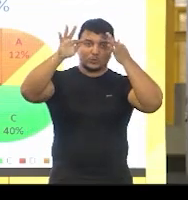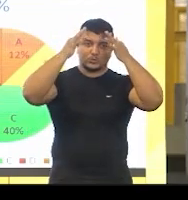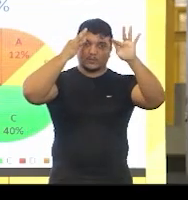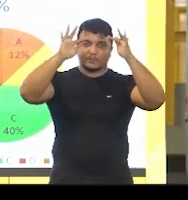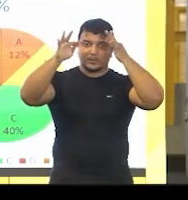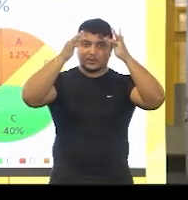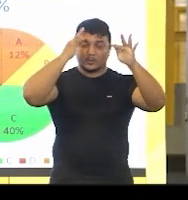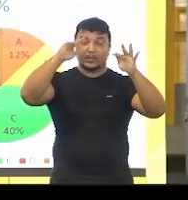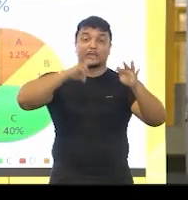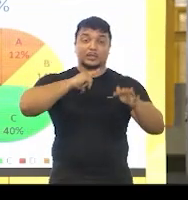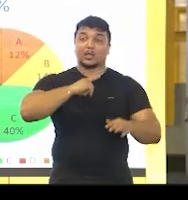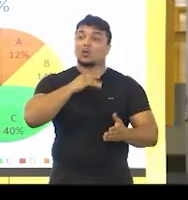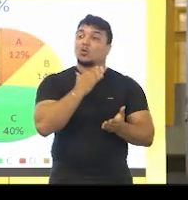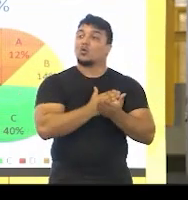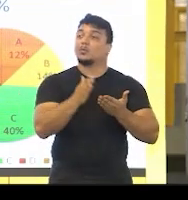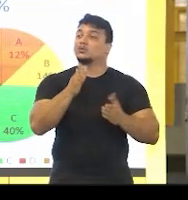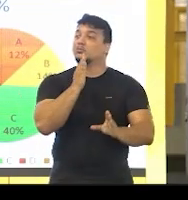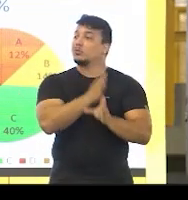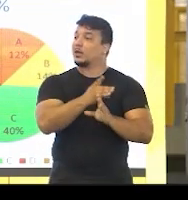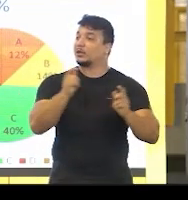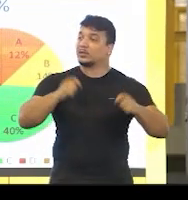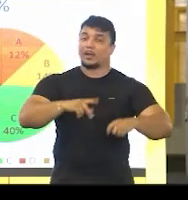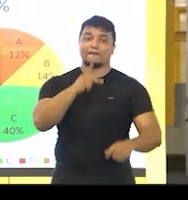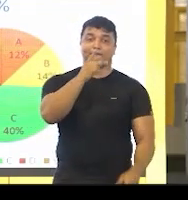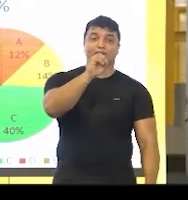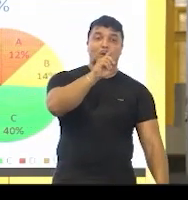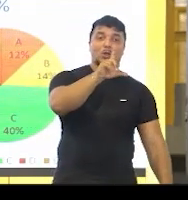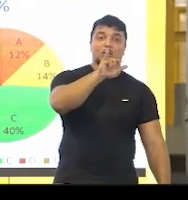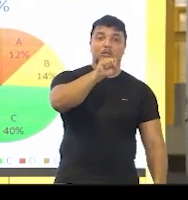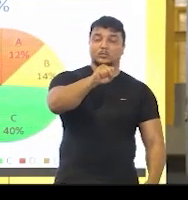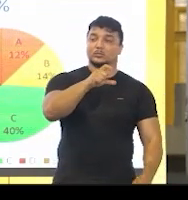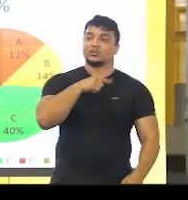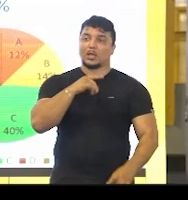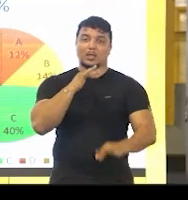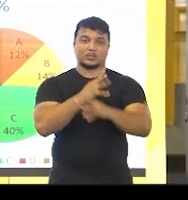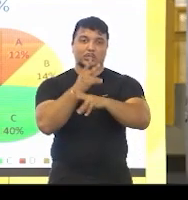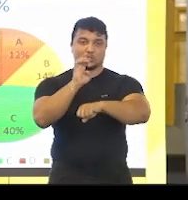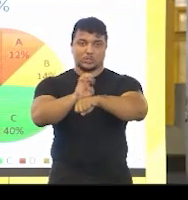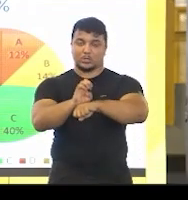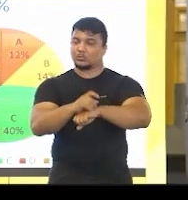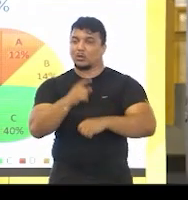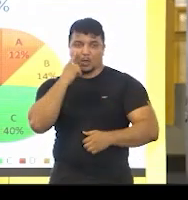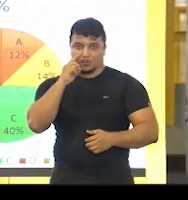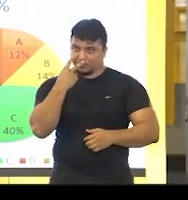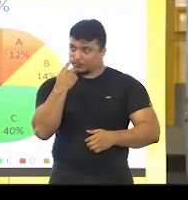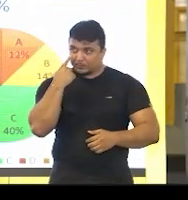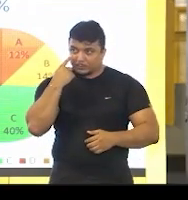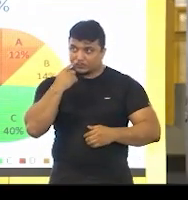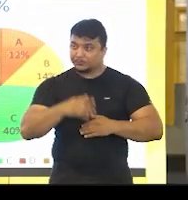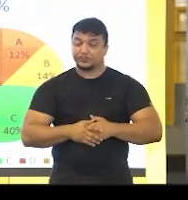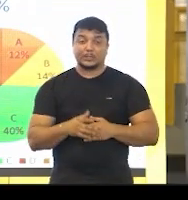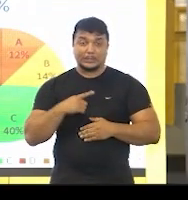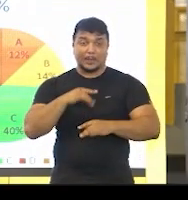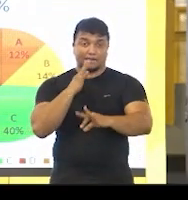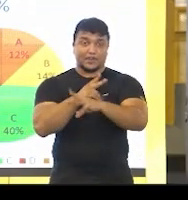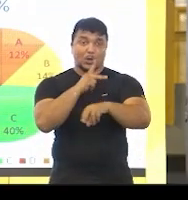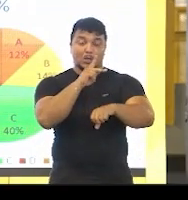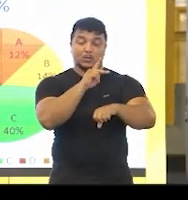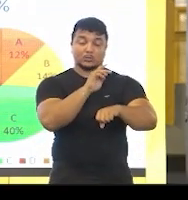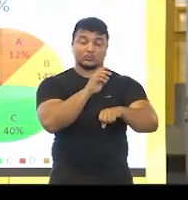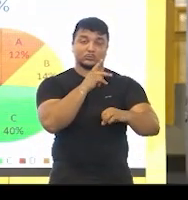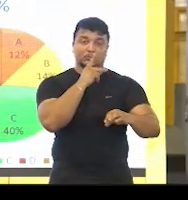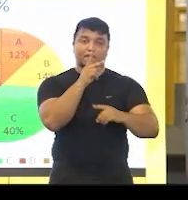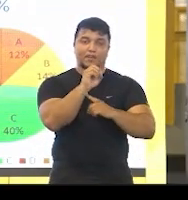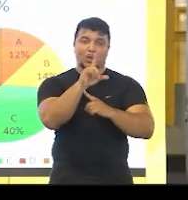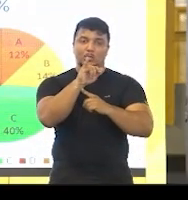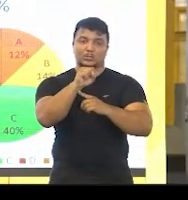filosofia surgiu vinculada à polis, à cidade-estado. E olha para mim, em toda polis